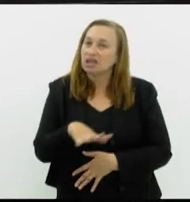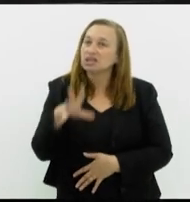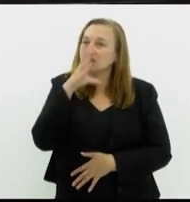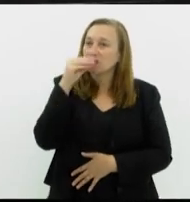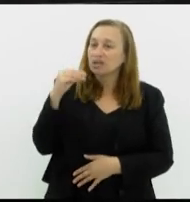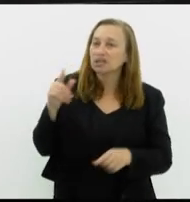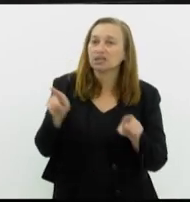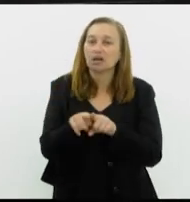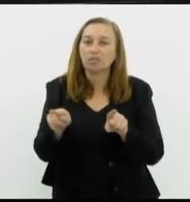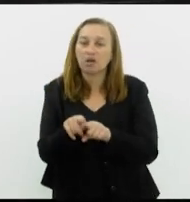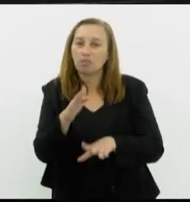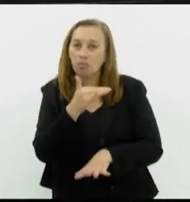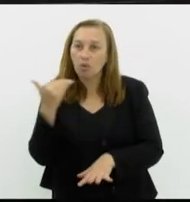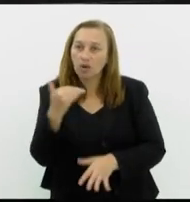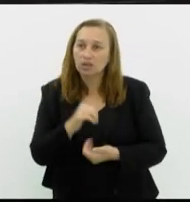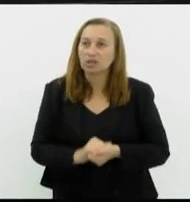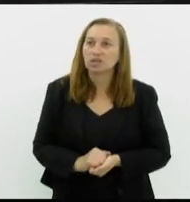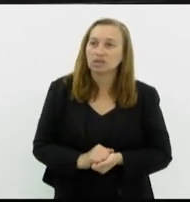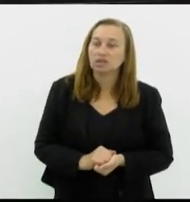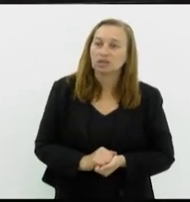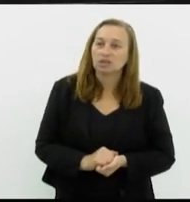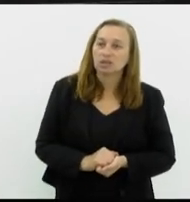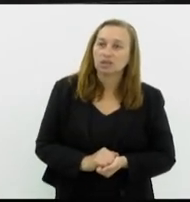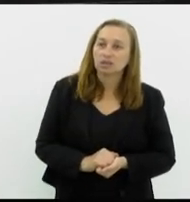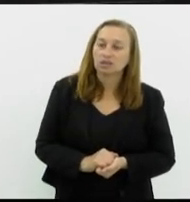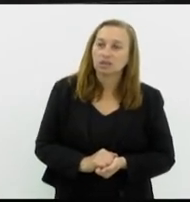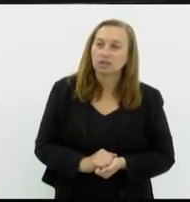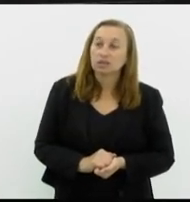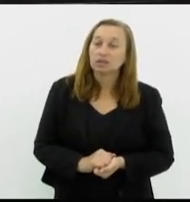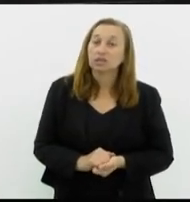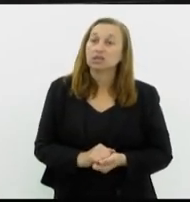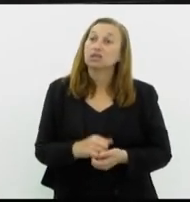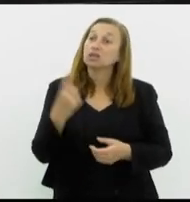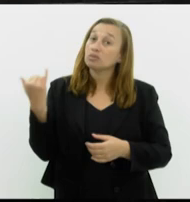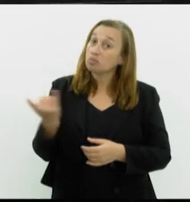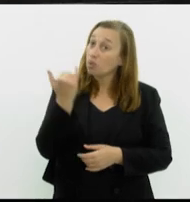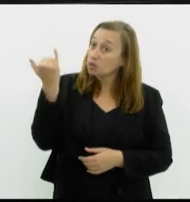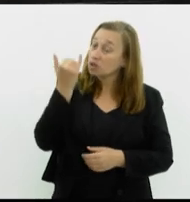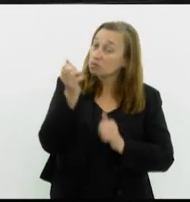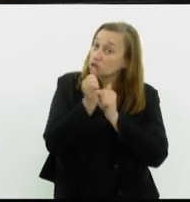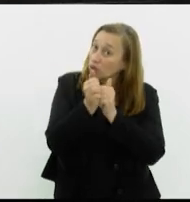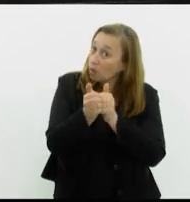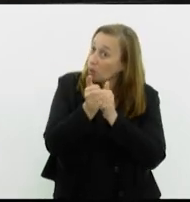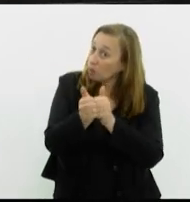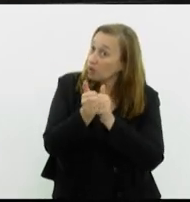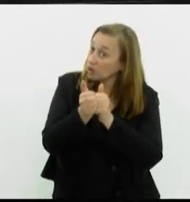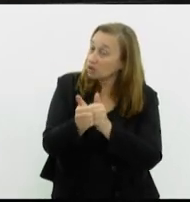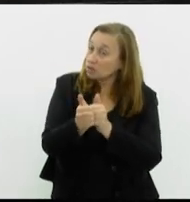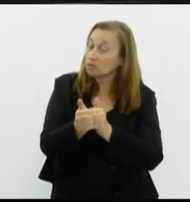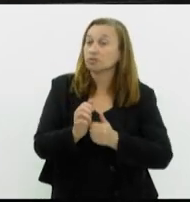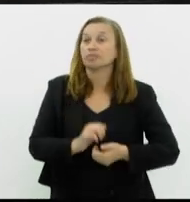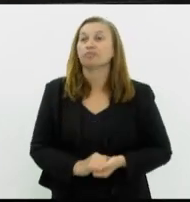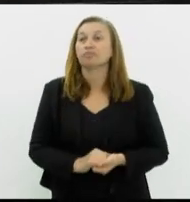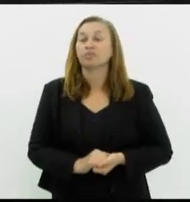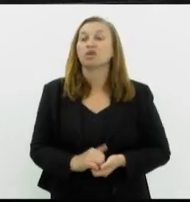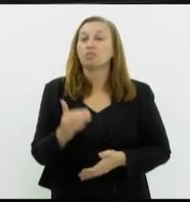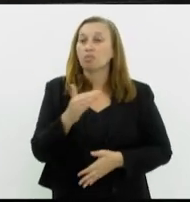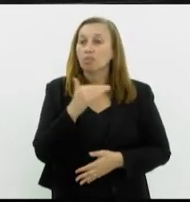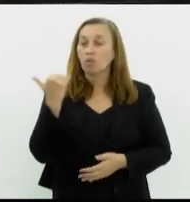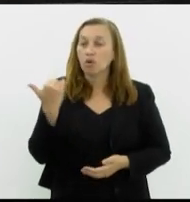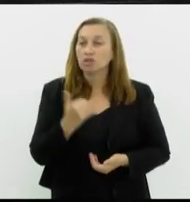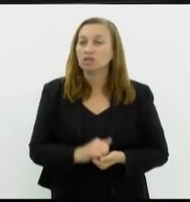adolescentes assassinados. Sejam eles casos dramáticos e importantes que nós acompanhamos, como o